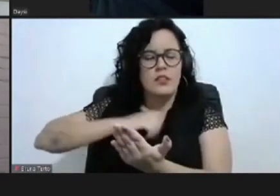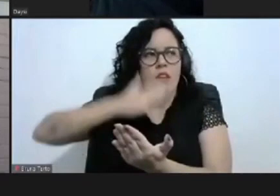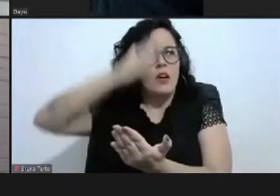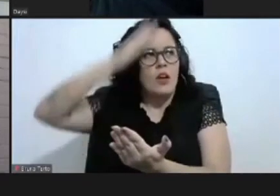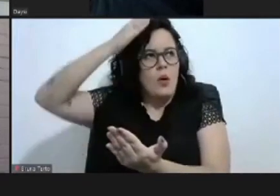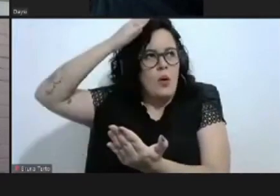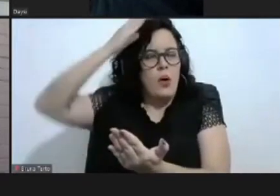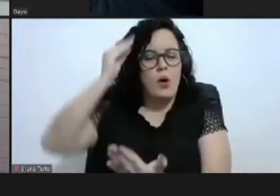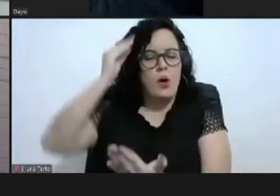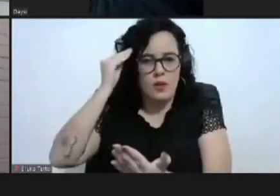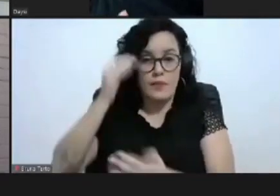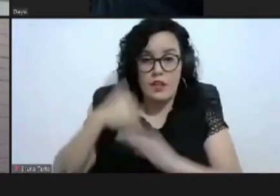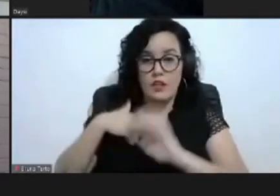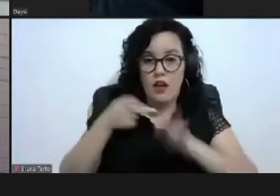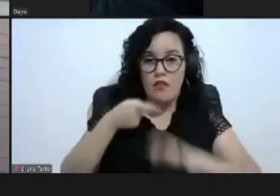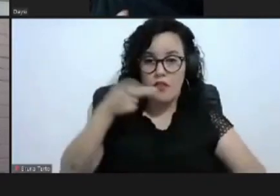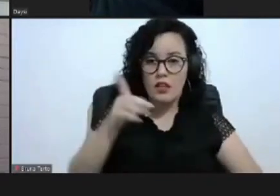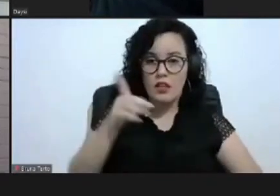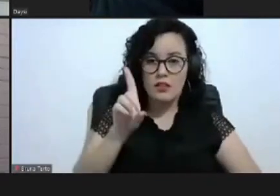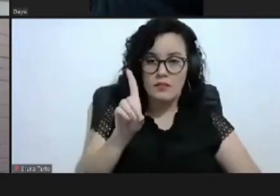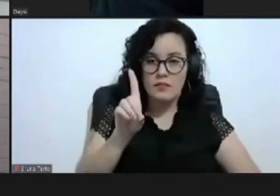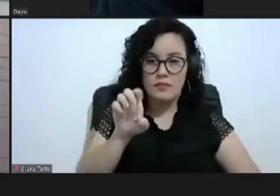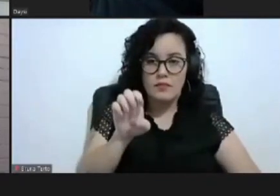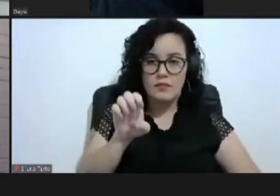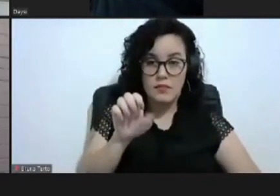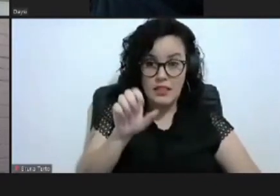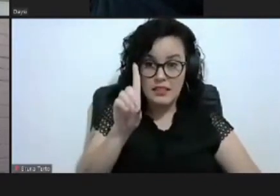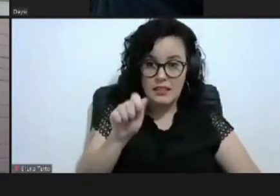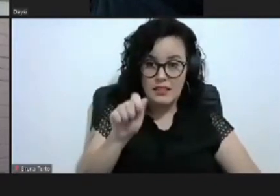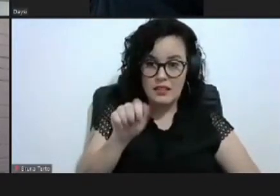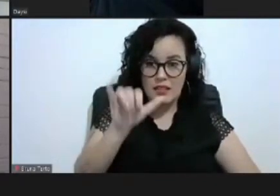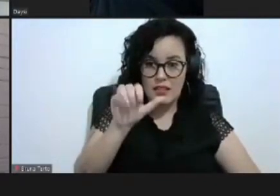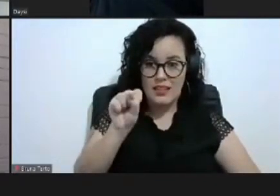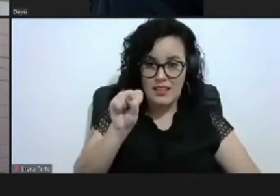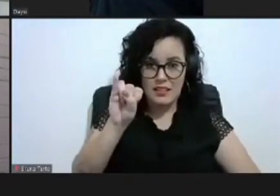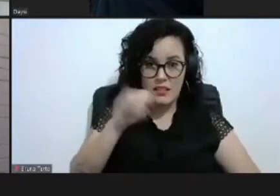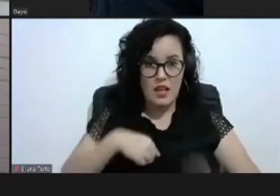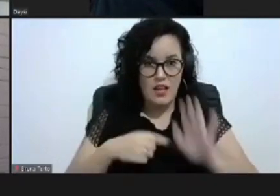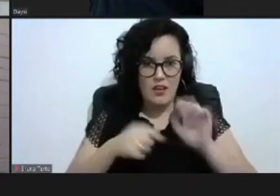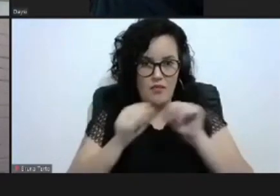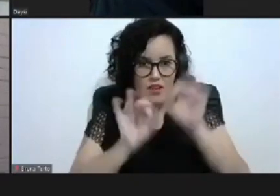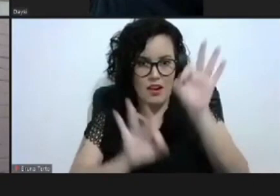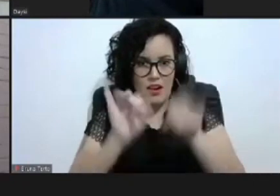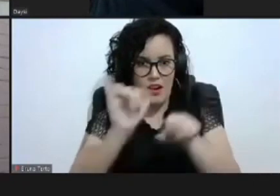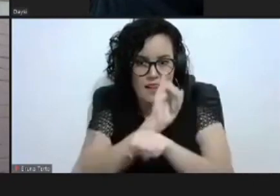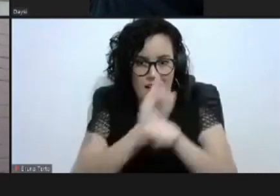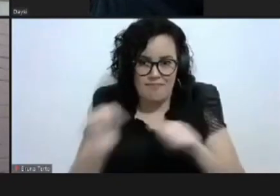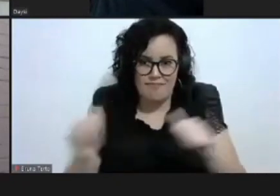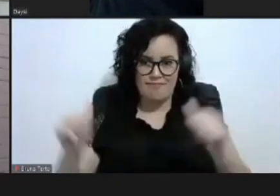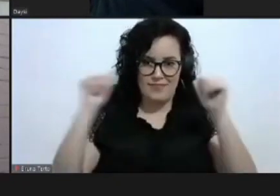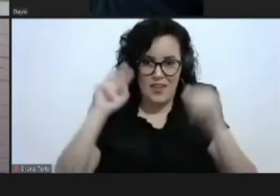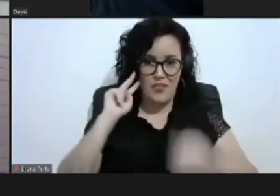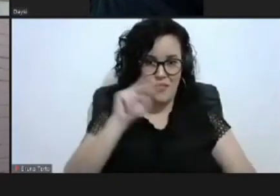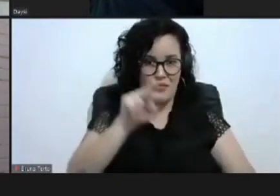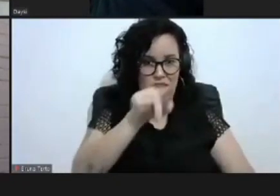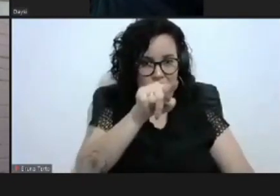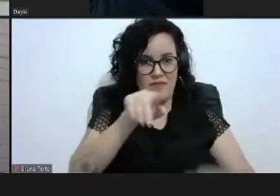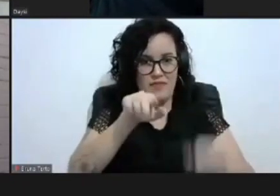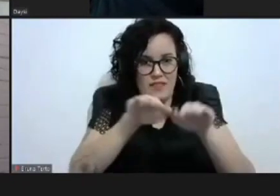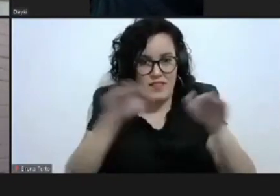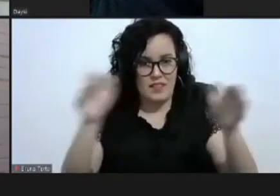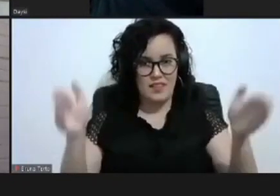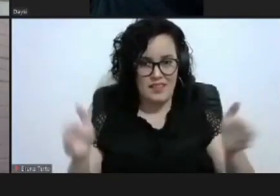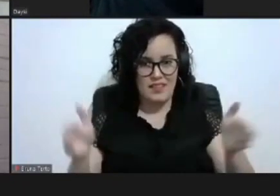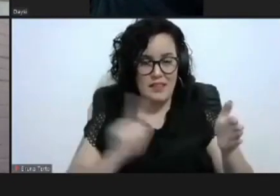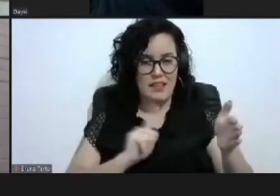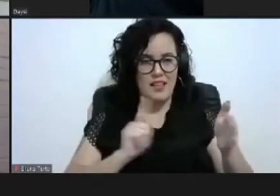contei para a Deise que eu montei um santuário aqui atrás. Não sei se a Ivana consegue ver, Ivana, como